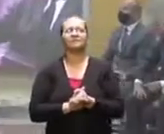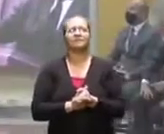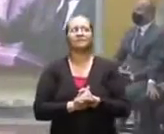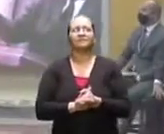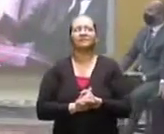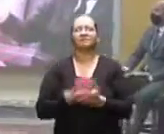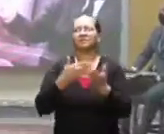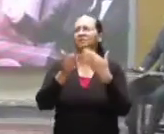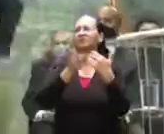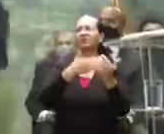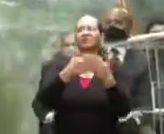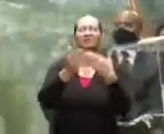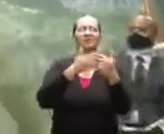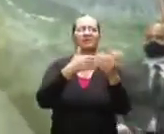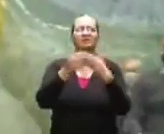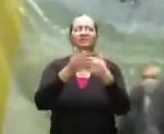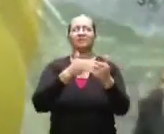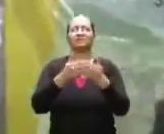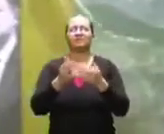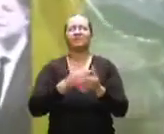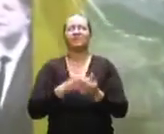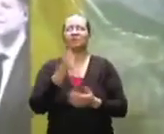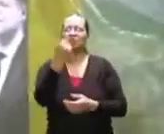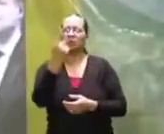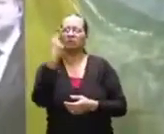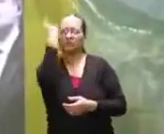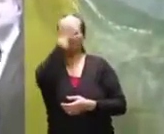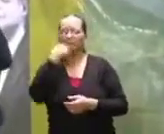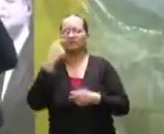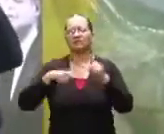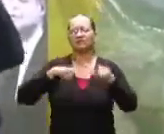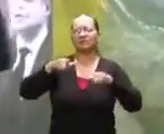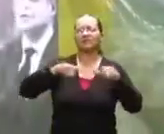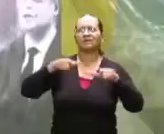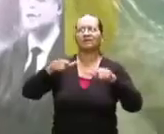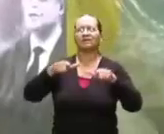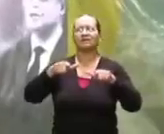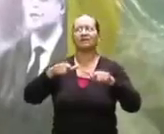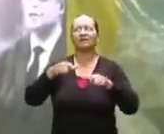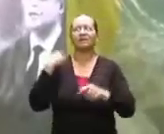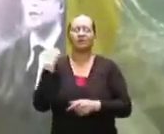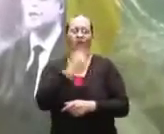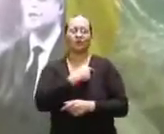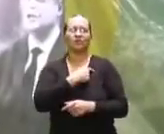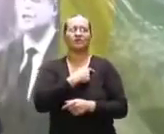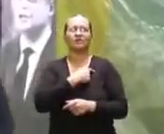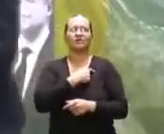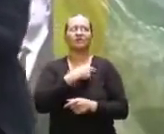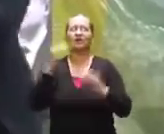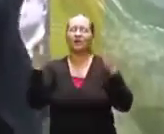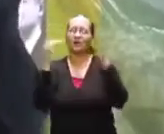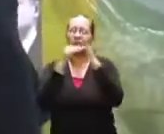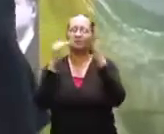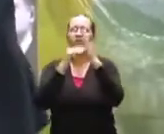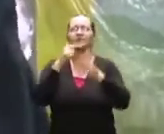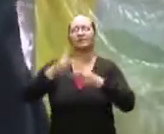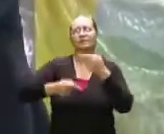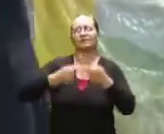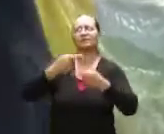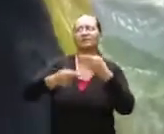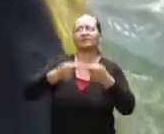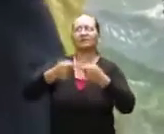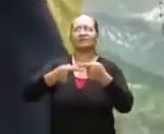Não importa se é uma hora que nós trabalhamos, nós somos a última geração que vai trabalhar uma